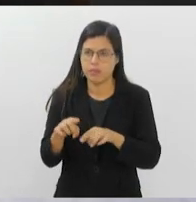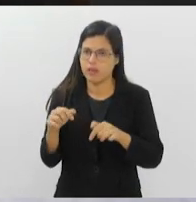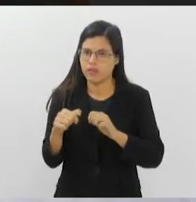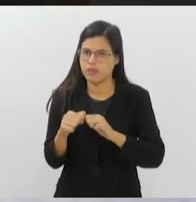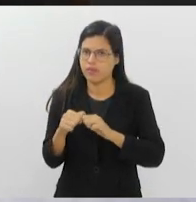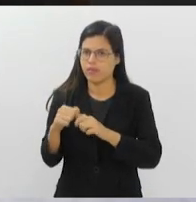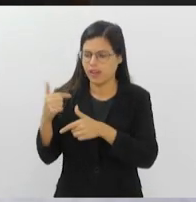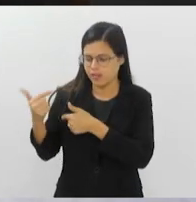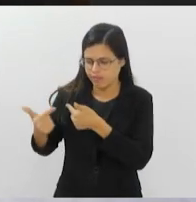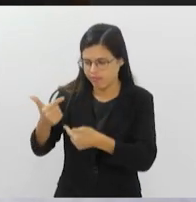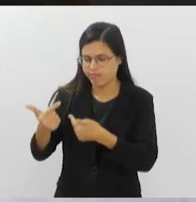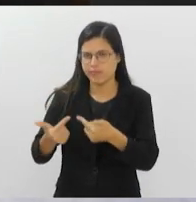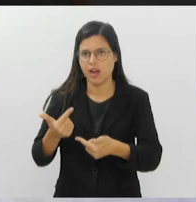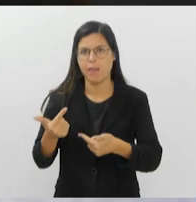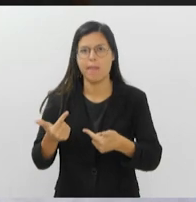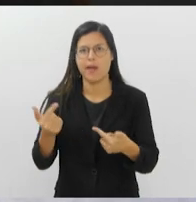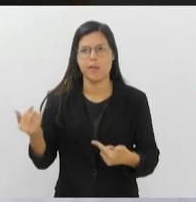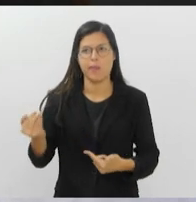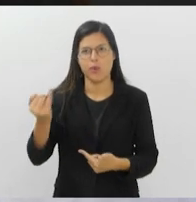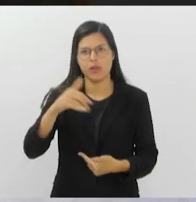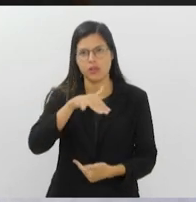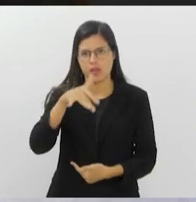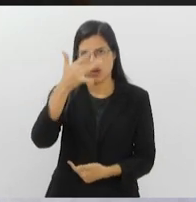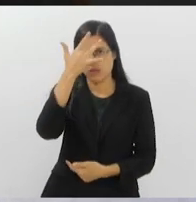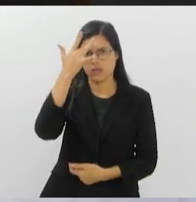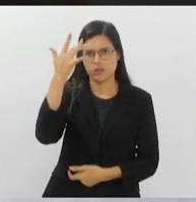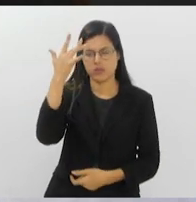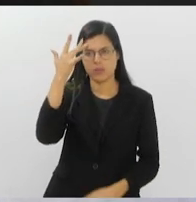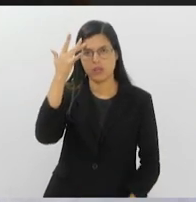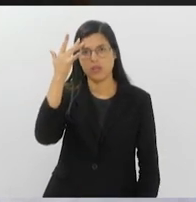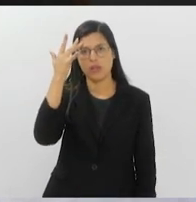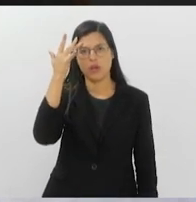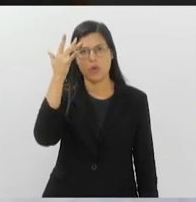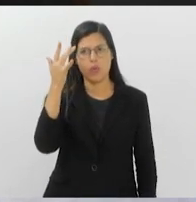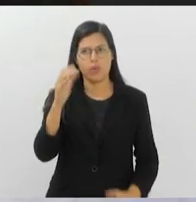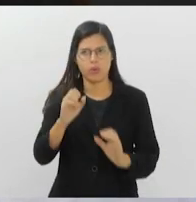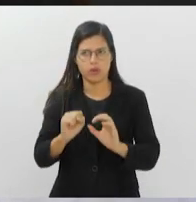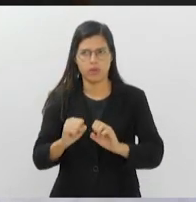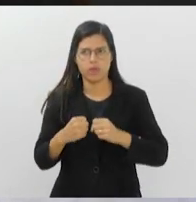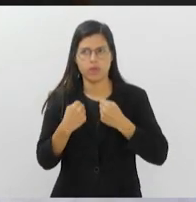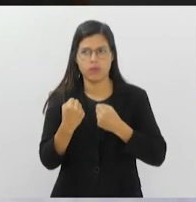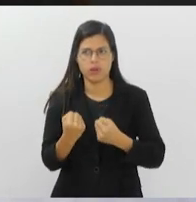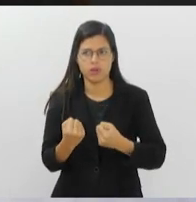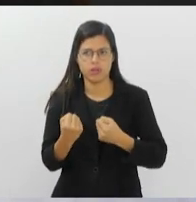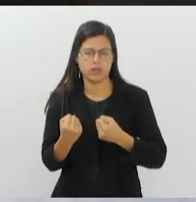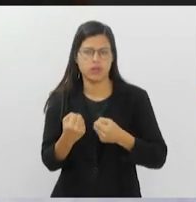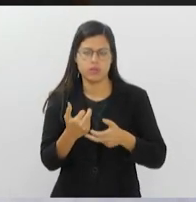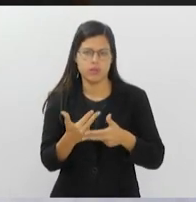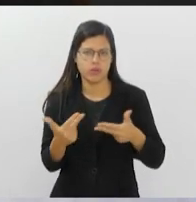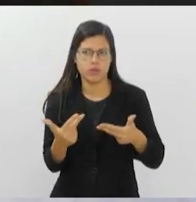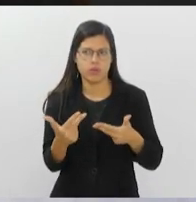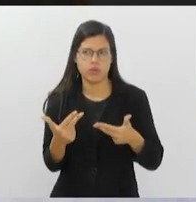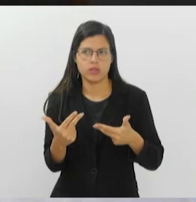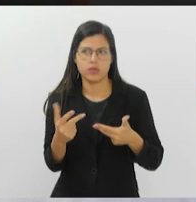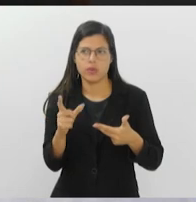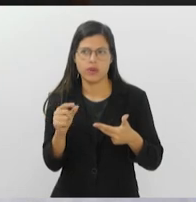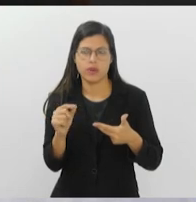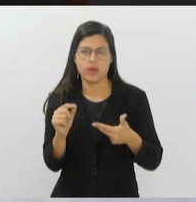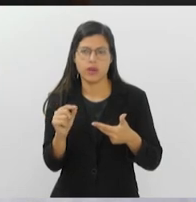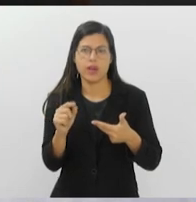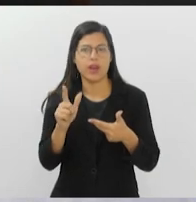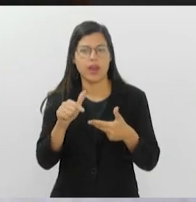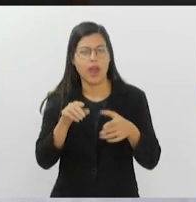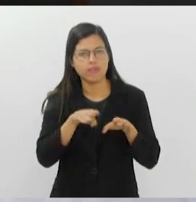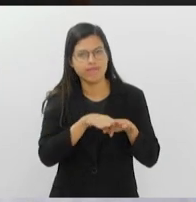trajetória importante no campo da saúde mental, enfrentando um dos dilemas que a gente enfrenta hoje quando quer democratizar o acesso à